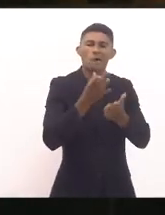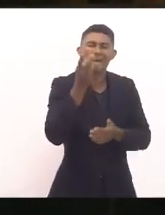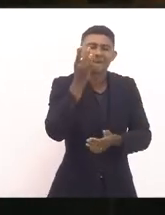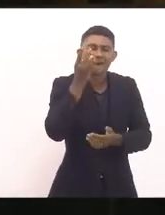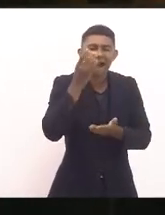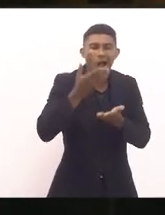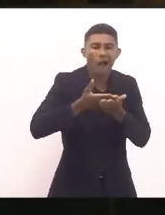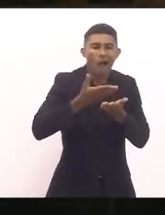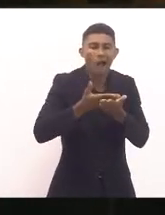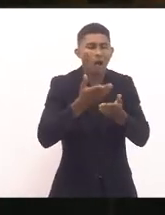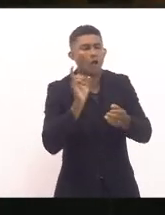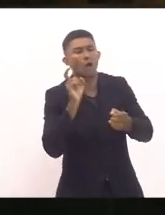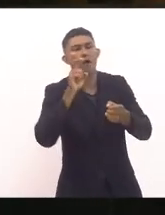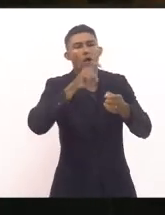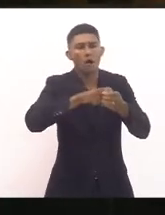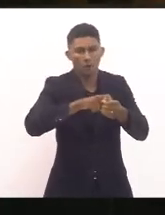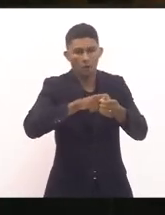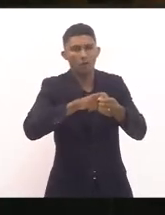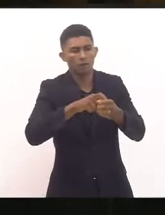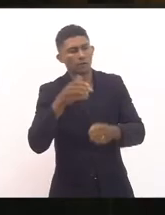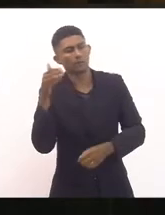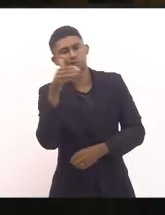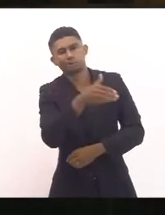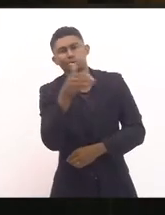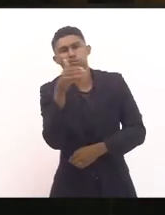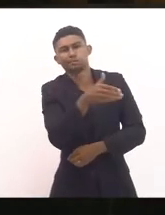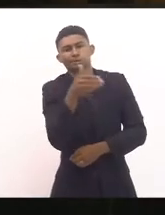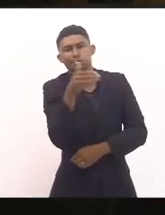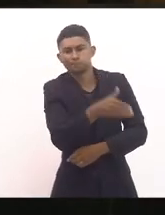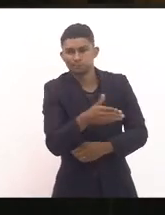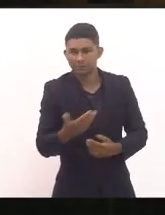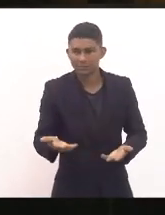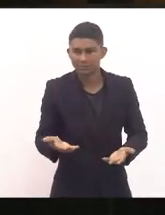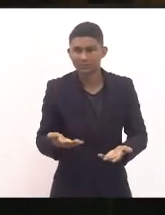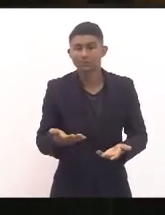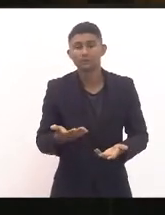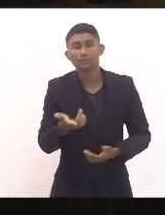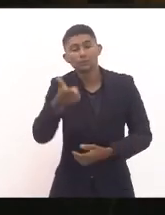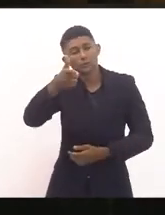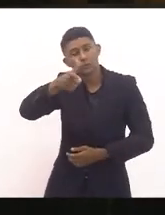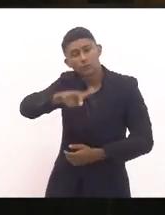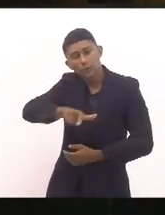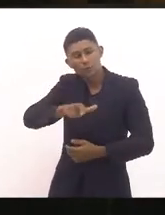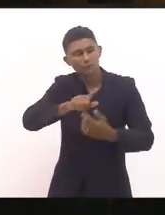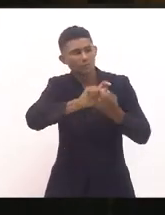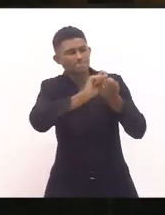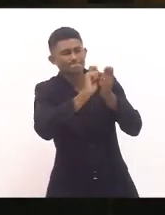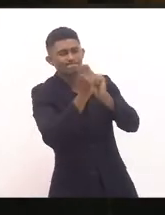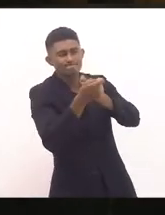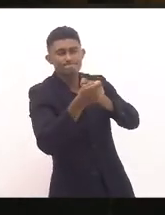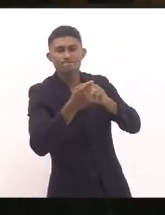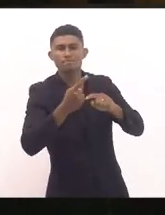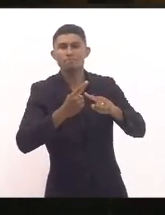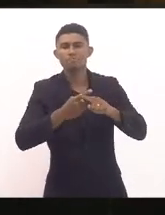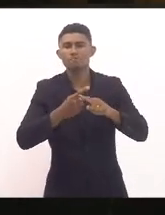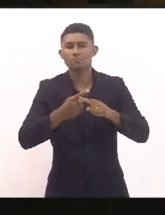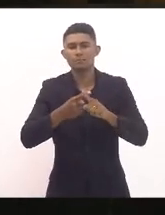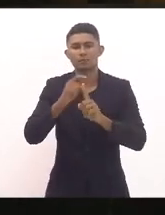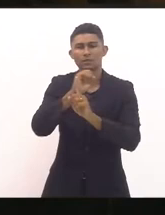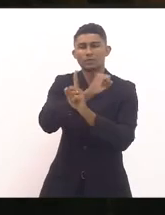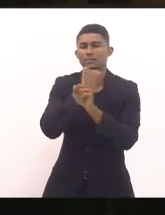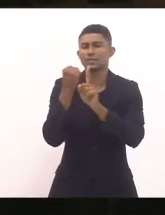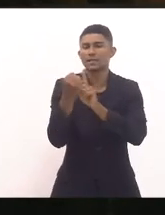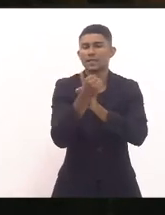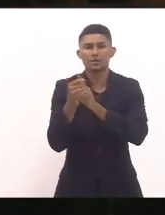está, senhora presidenta, num processo de readaptação a todos os espaços da nossa